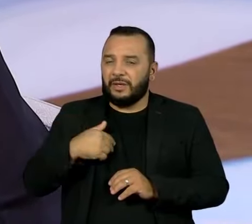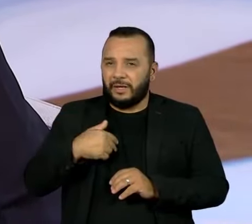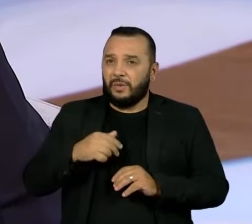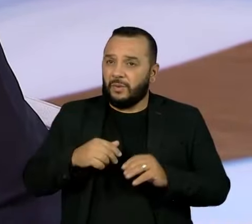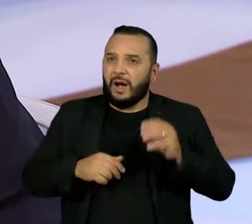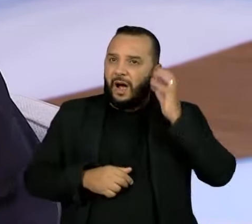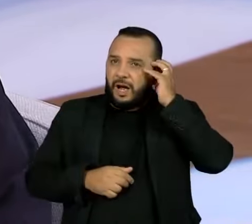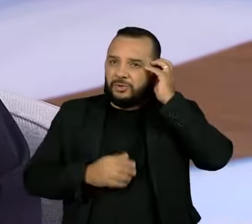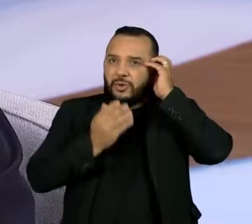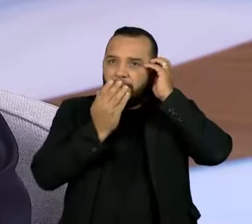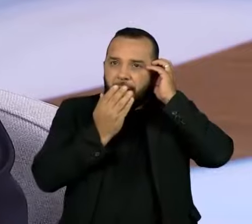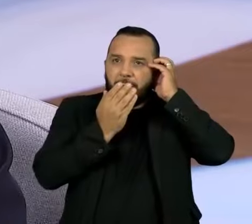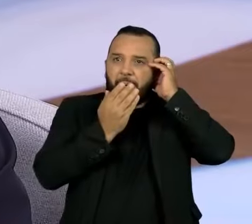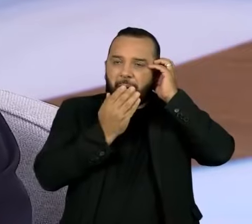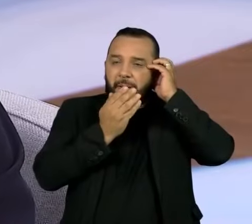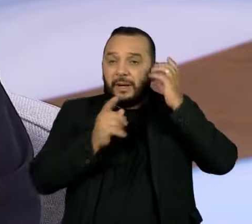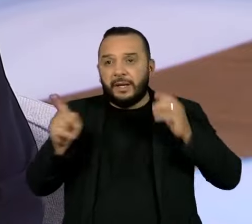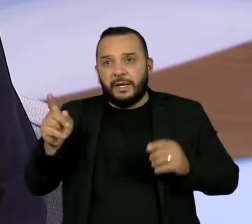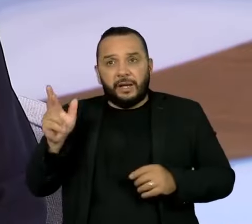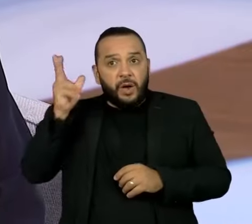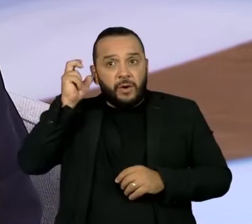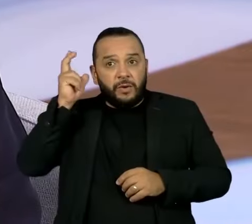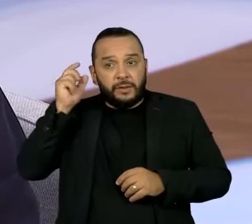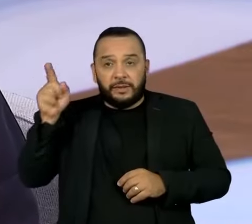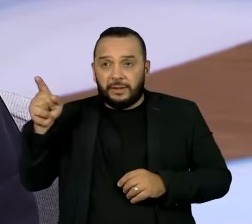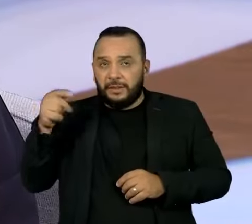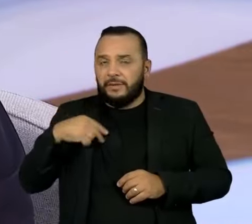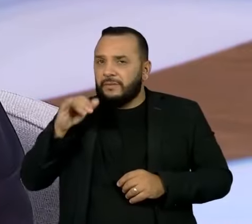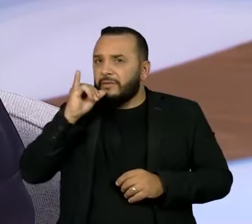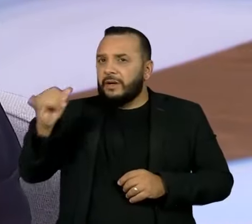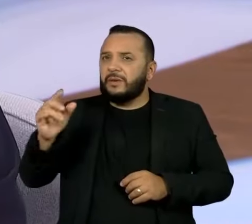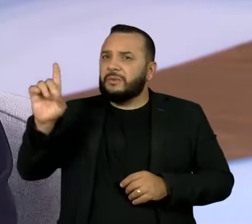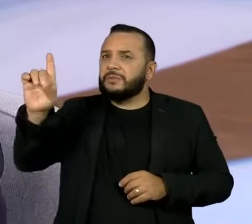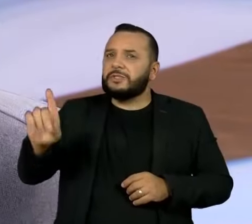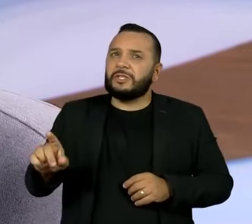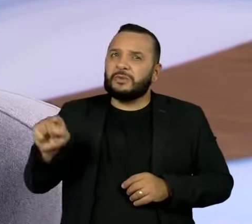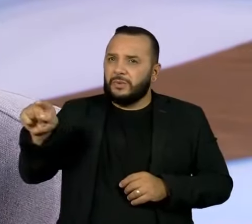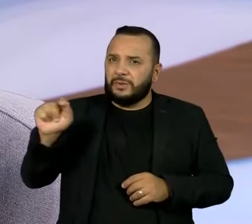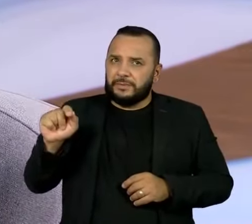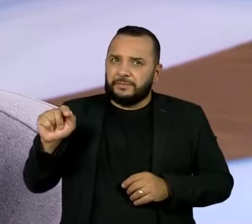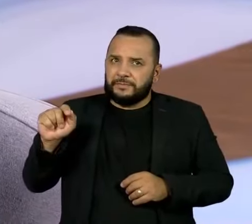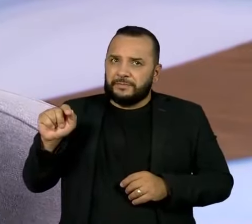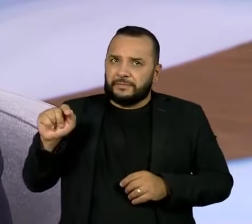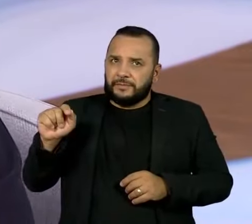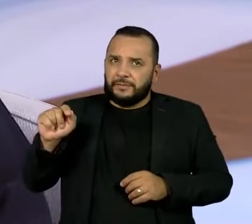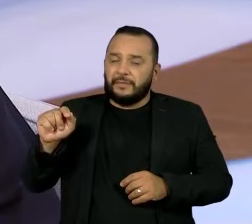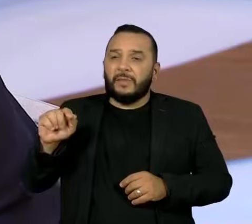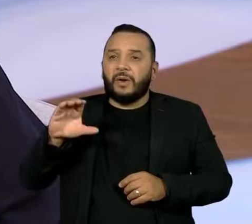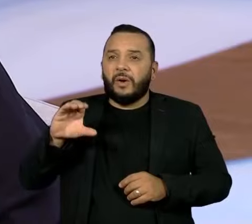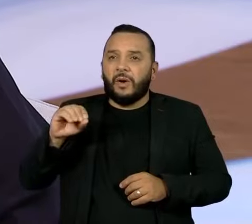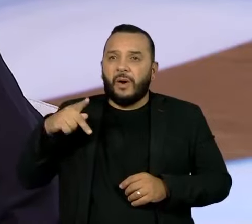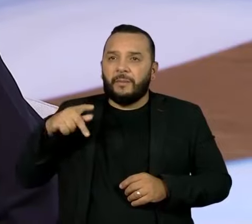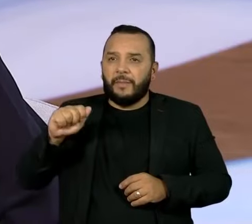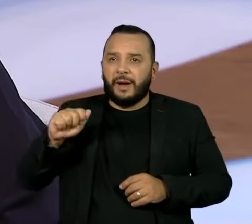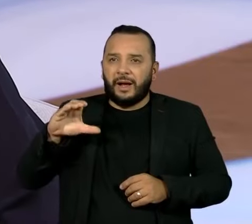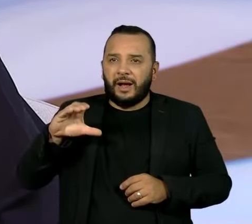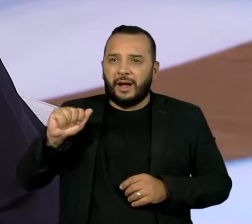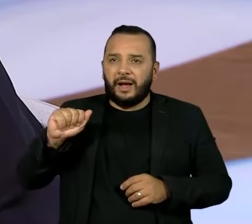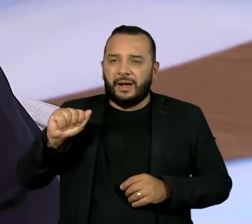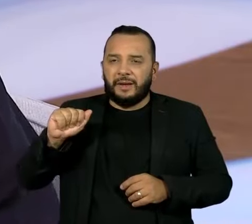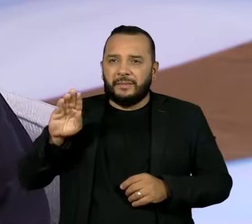Alencar. Aí ele falou assim para o diretor do Copacabana Palace,